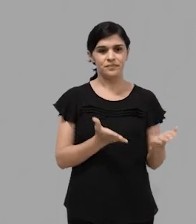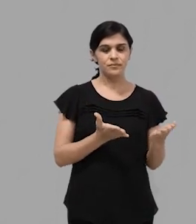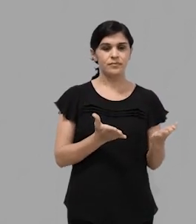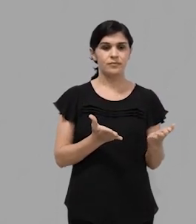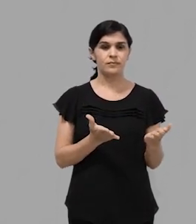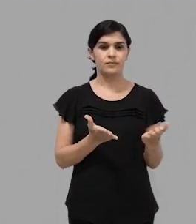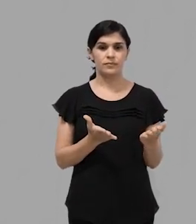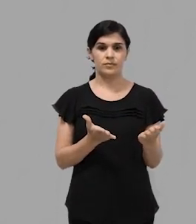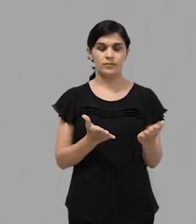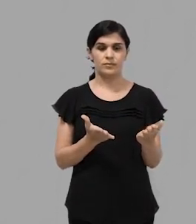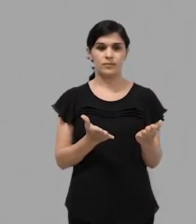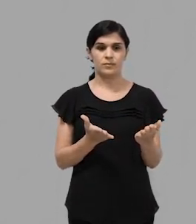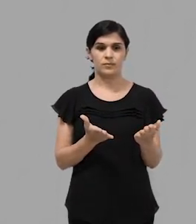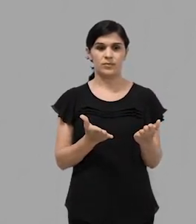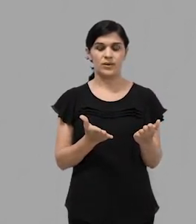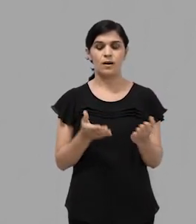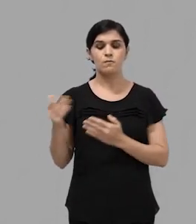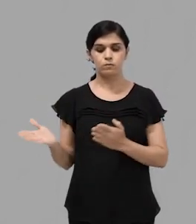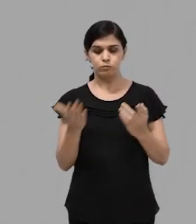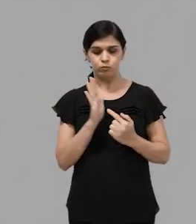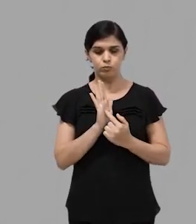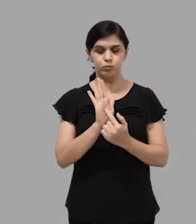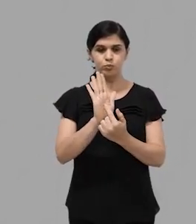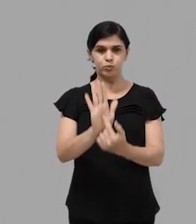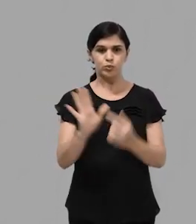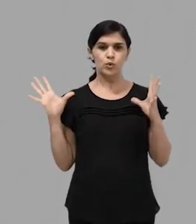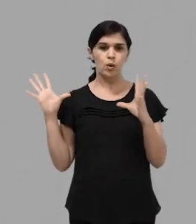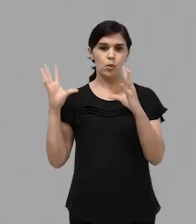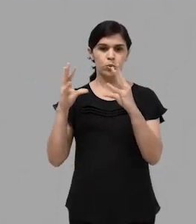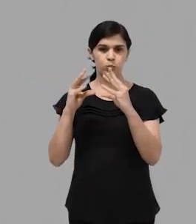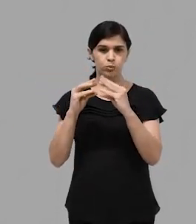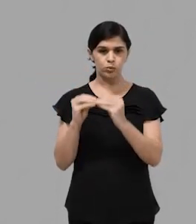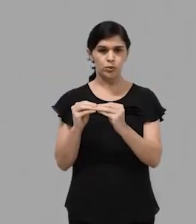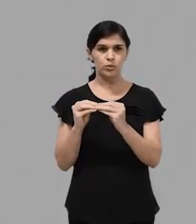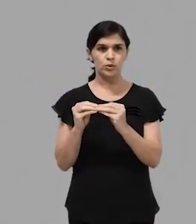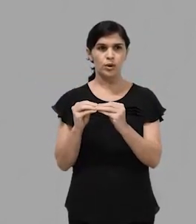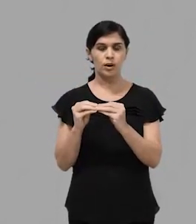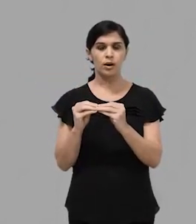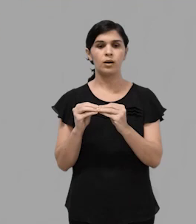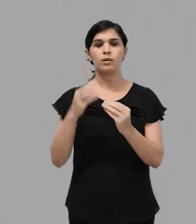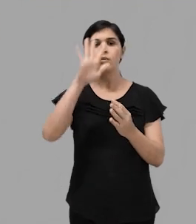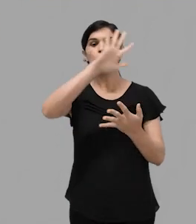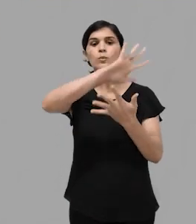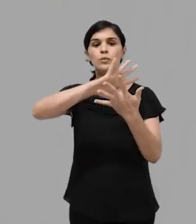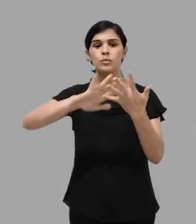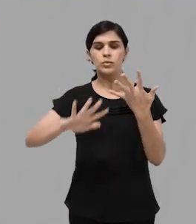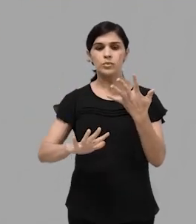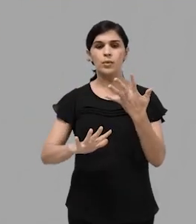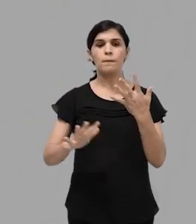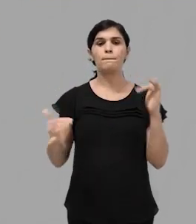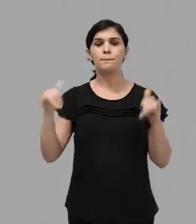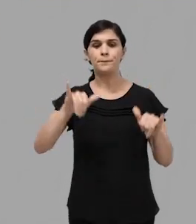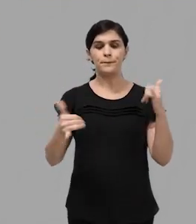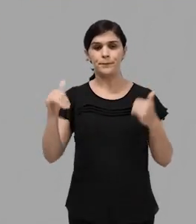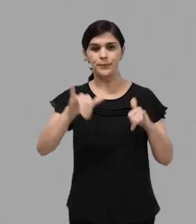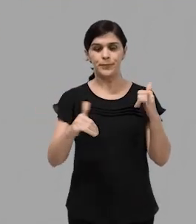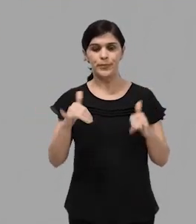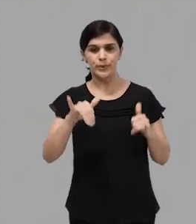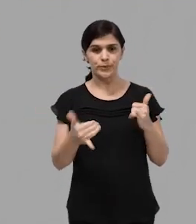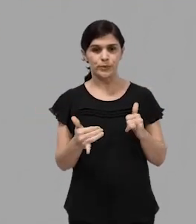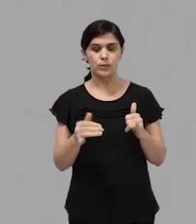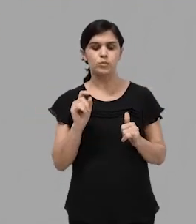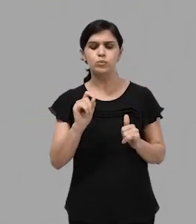Bom, vamos trazer um resumo sobre a tabela periódica, o que nós já estudamos até agora.